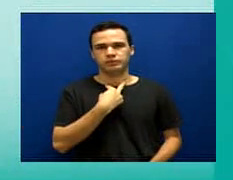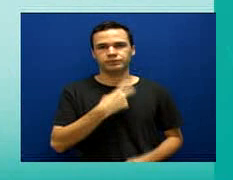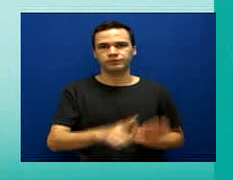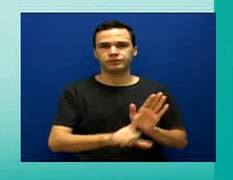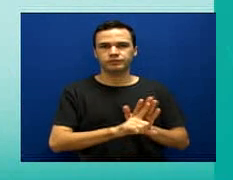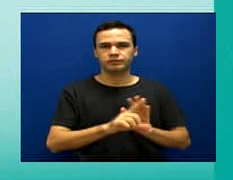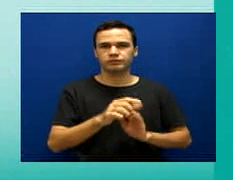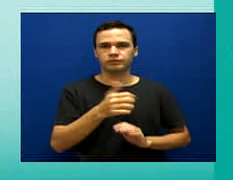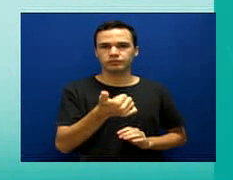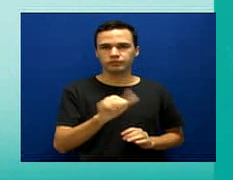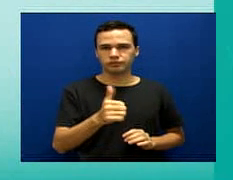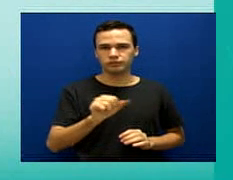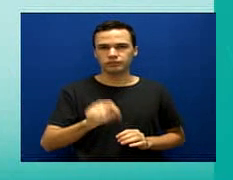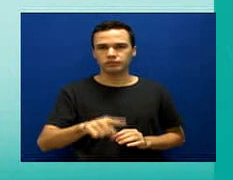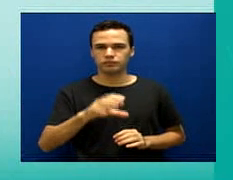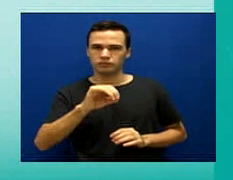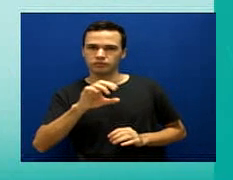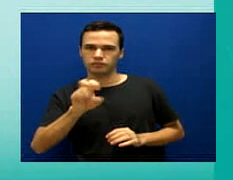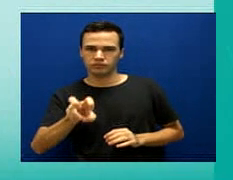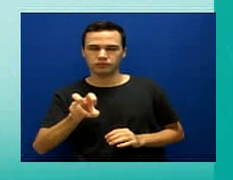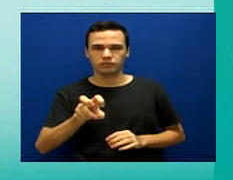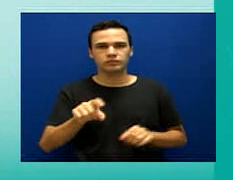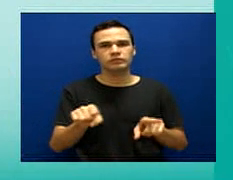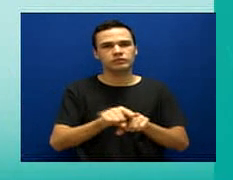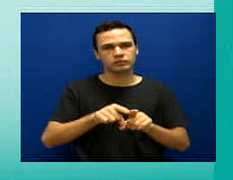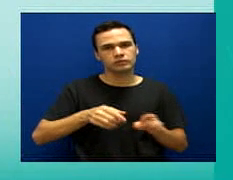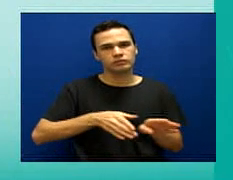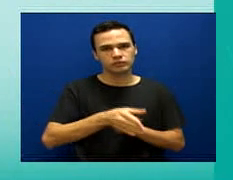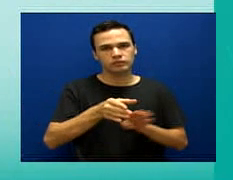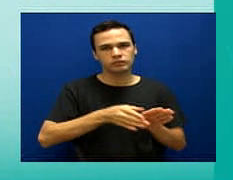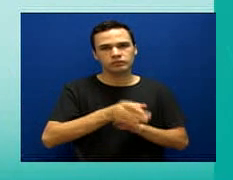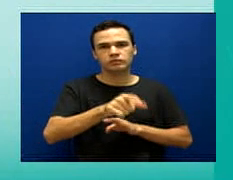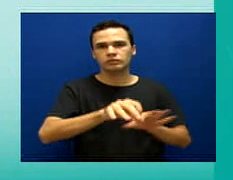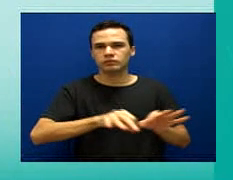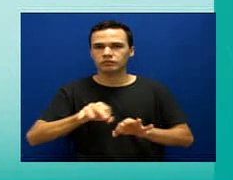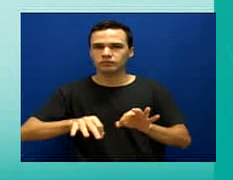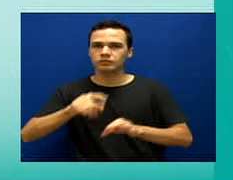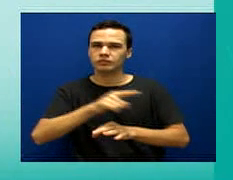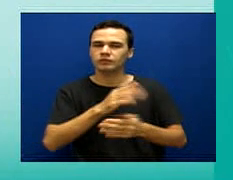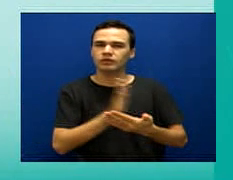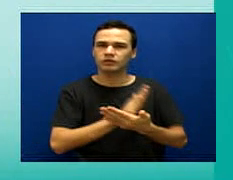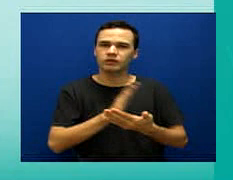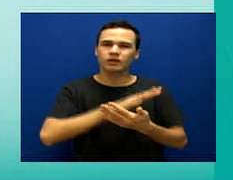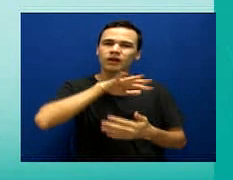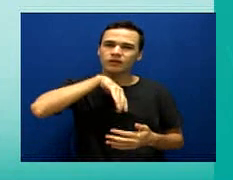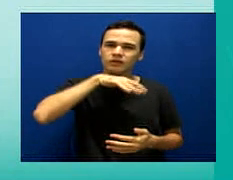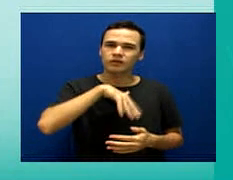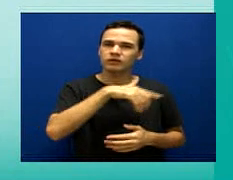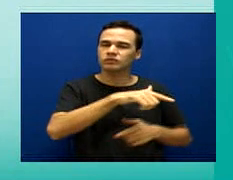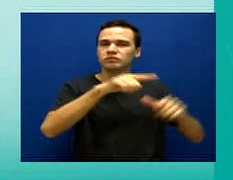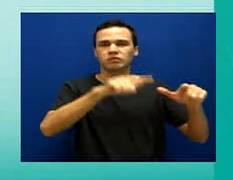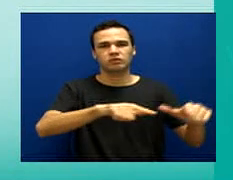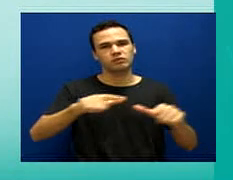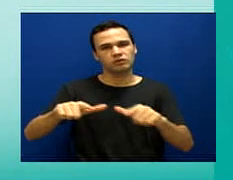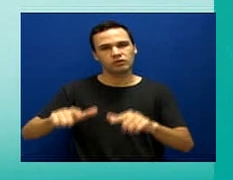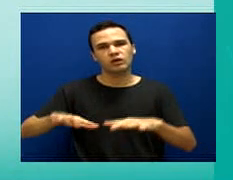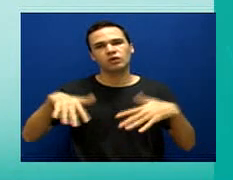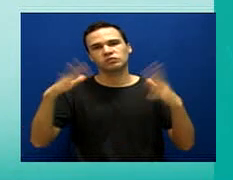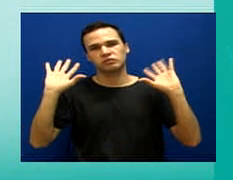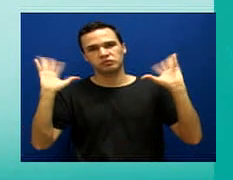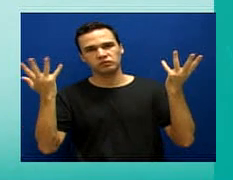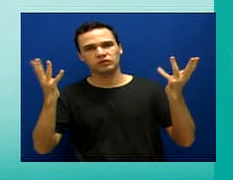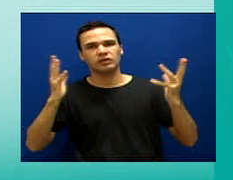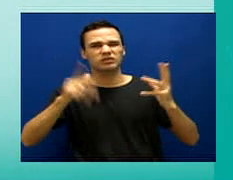Lei 11.005, de 2014, disciplina a apresentação e exibição de animais em estabelecimentos,